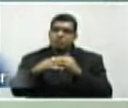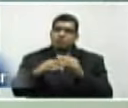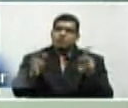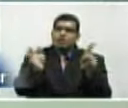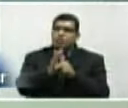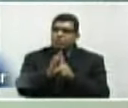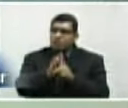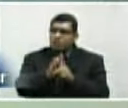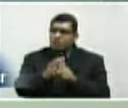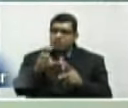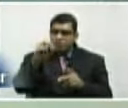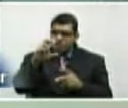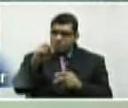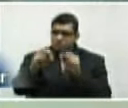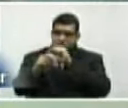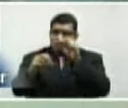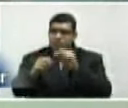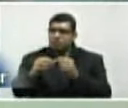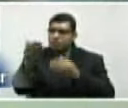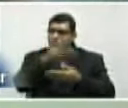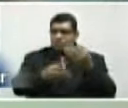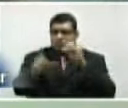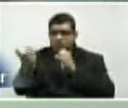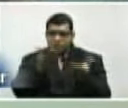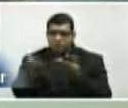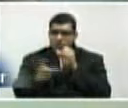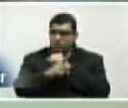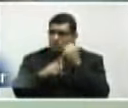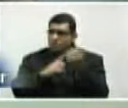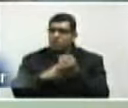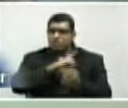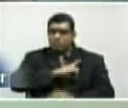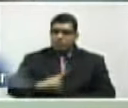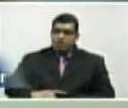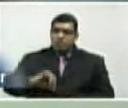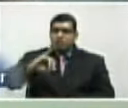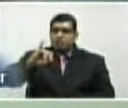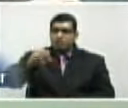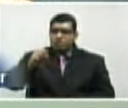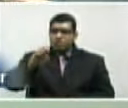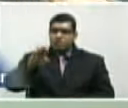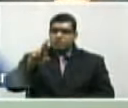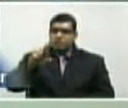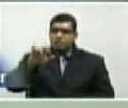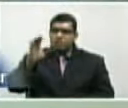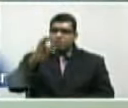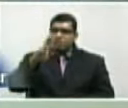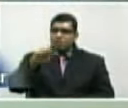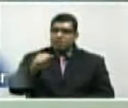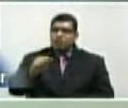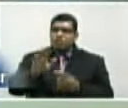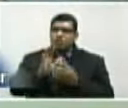parte dos 50% vinculada à ação social, deputado Zé Ricardo. É um convite à